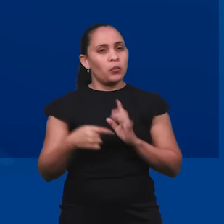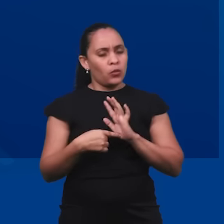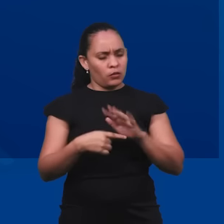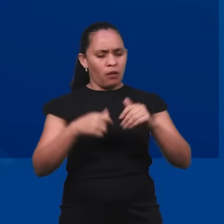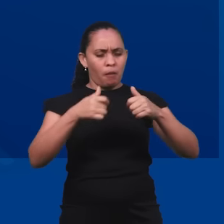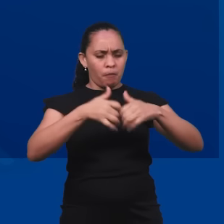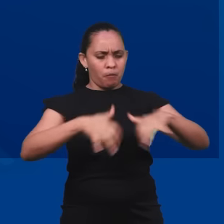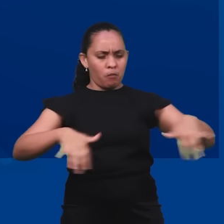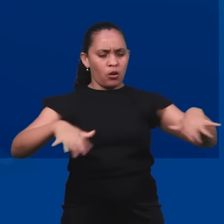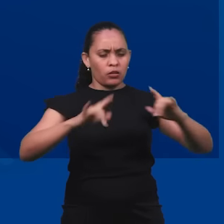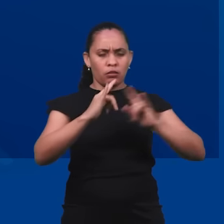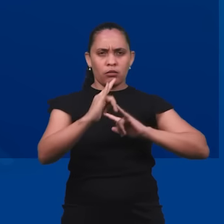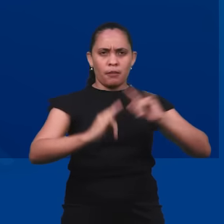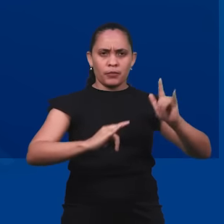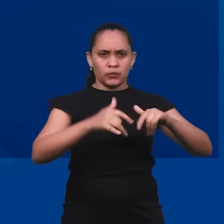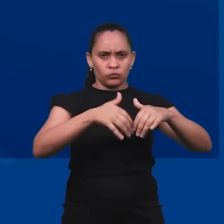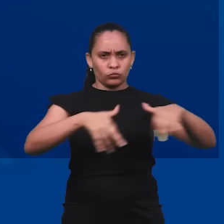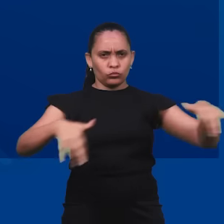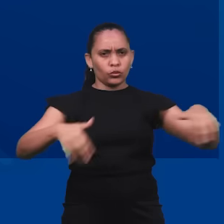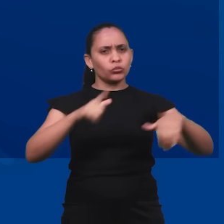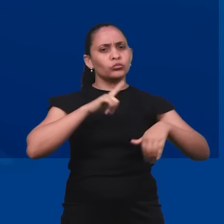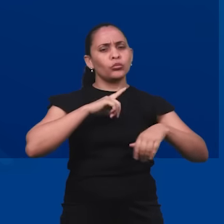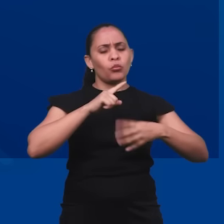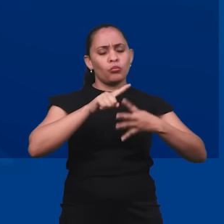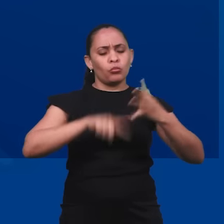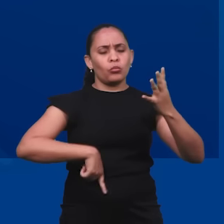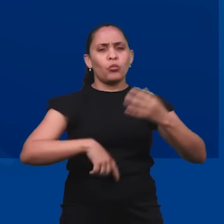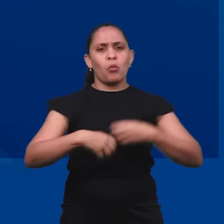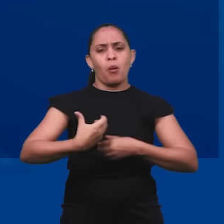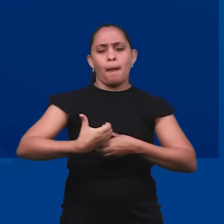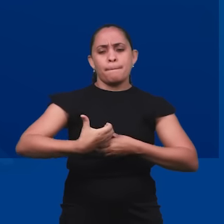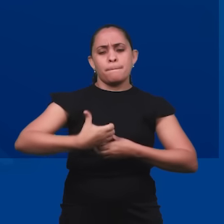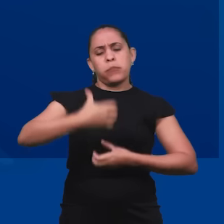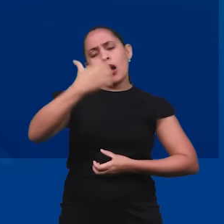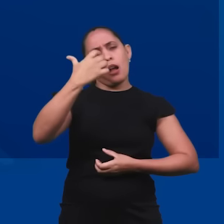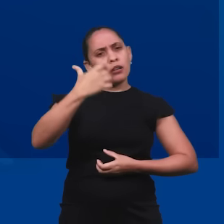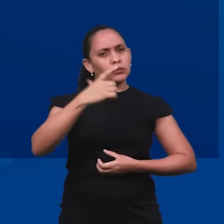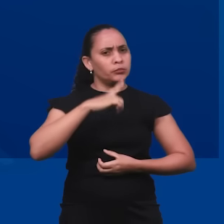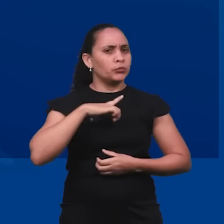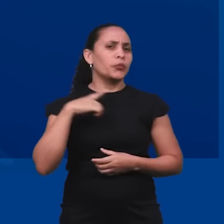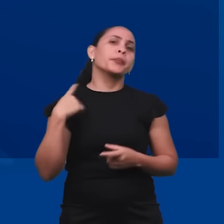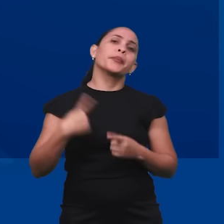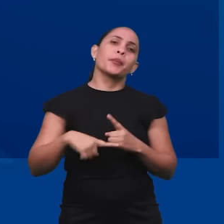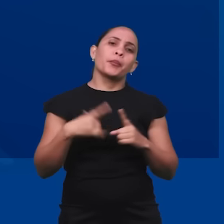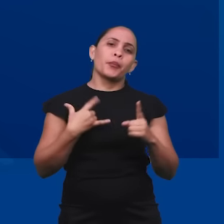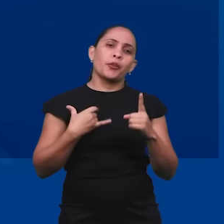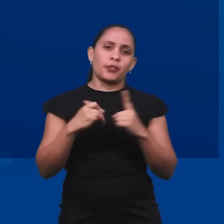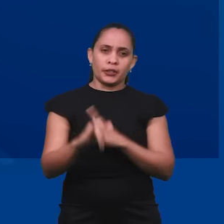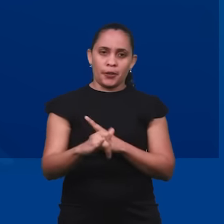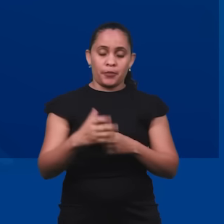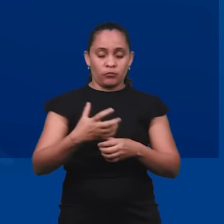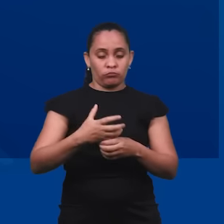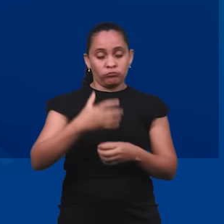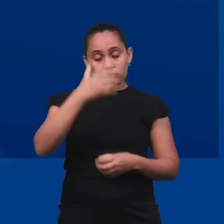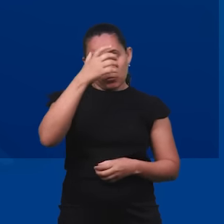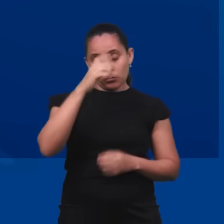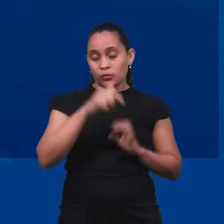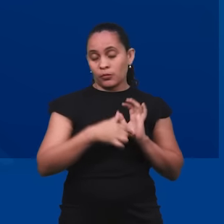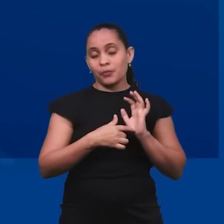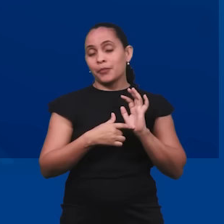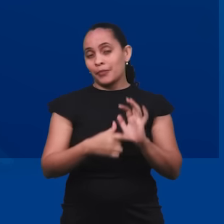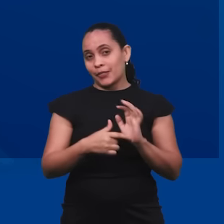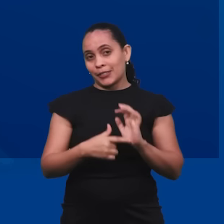era sustentada por 4 colunas. Isso porque profeticamente a coluna nos fala do